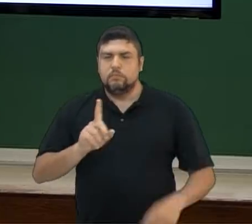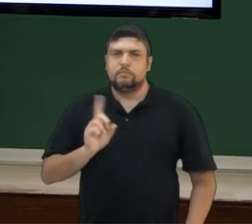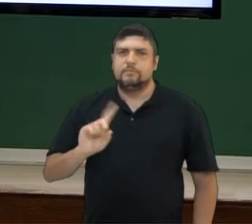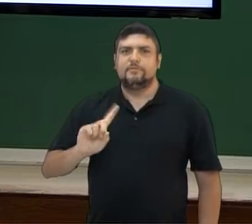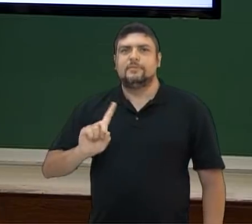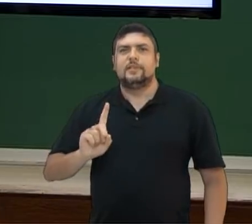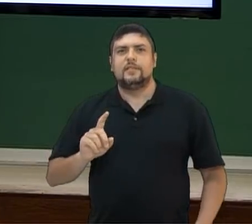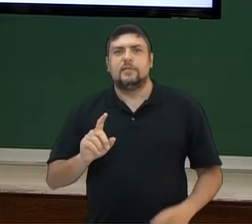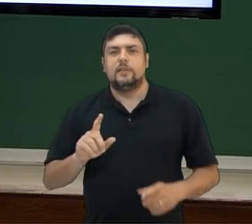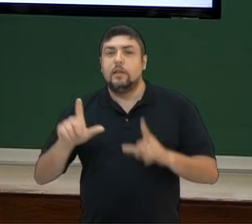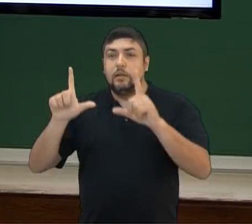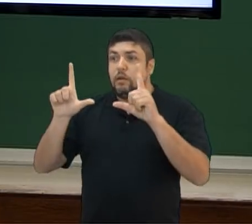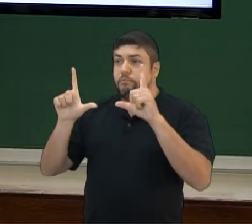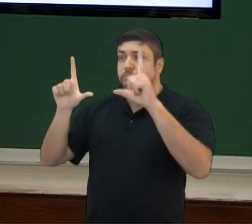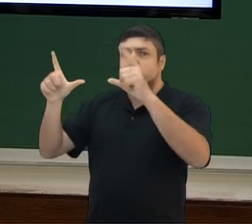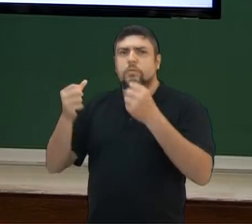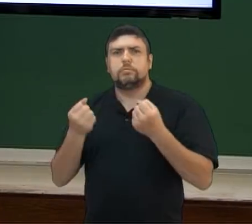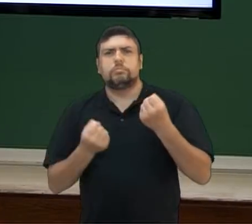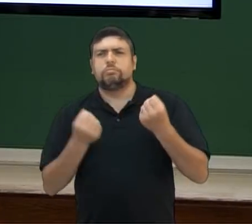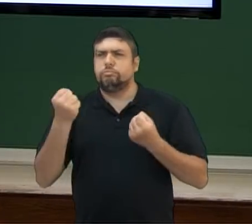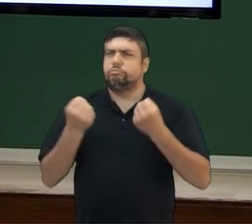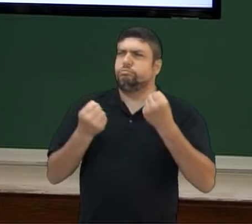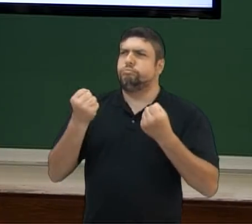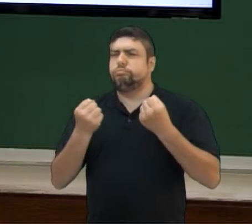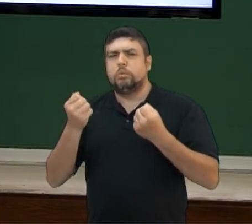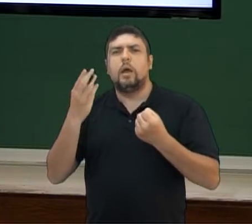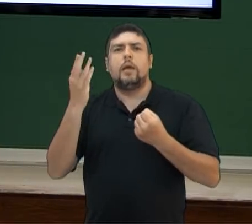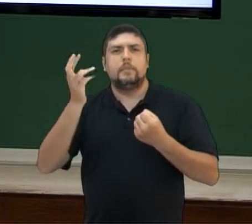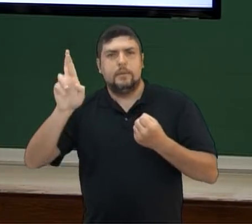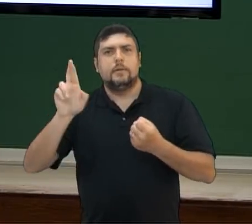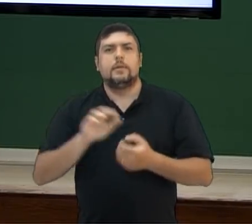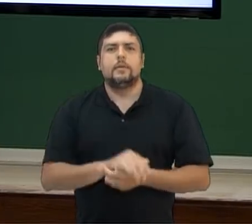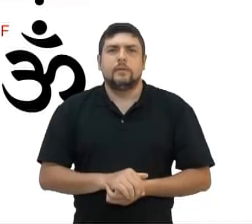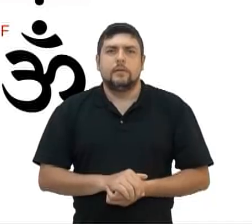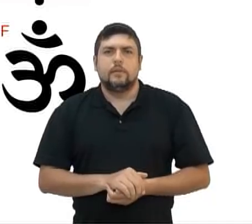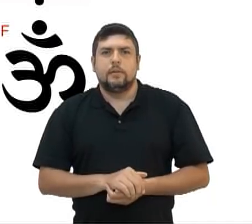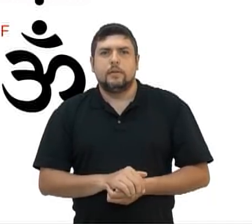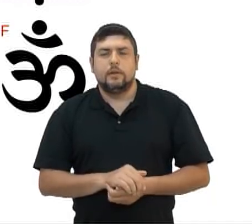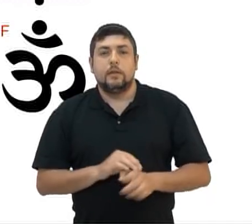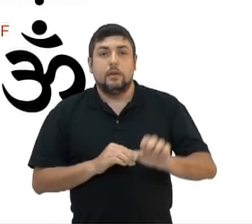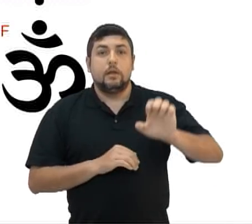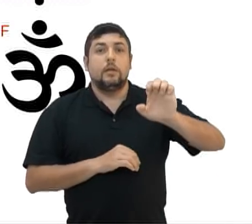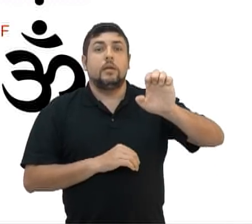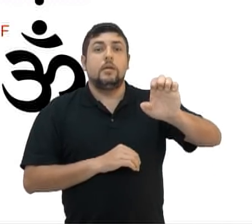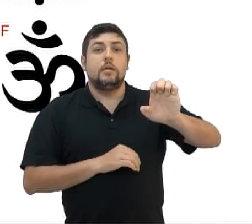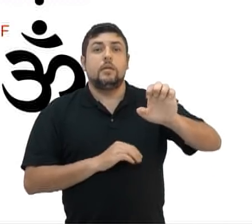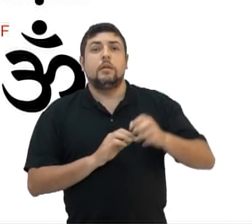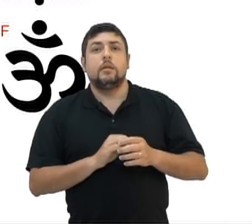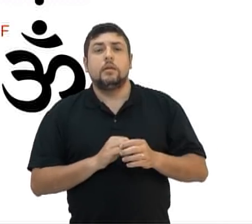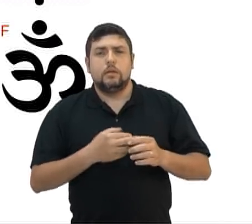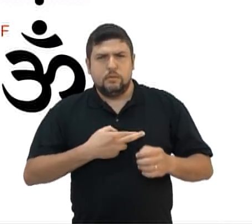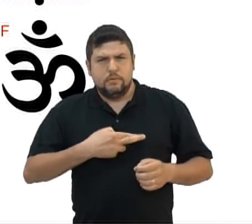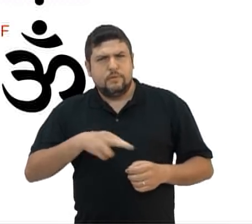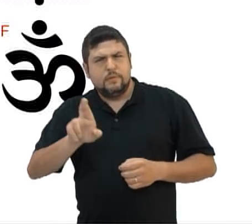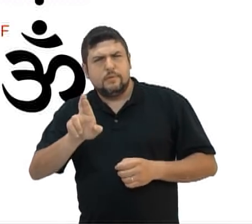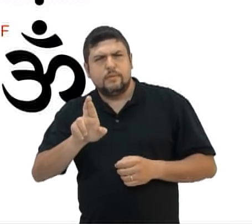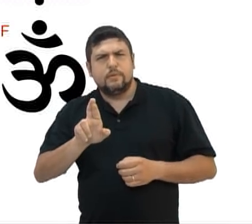é uma placa de trânsito, encontrada geralmente em BRs. A letra E, será que é um símbolo